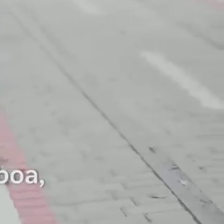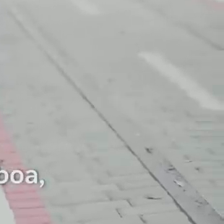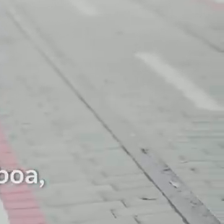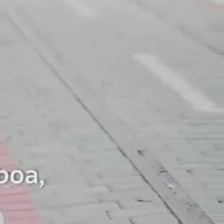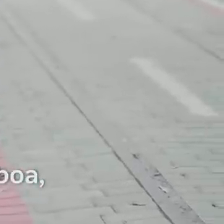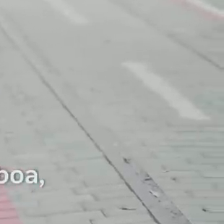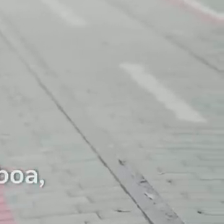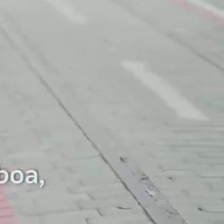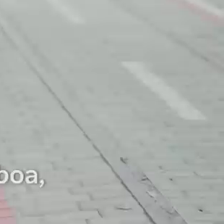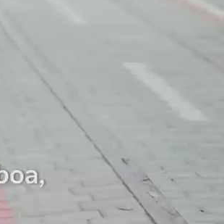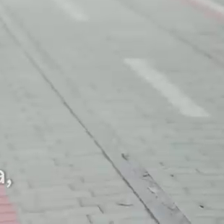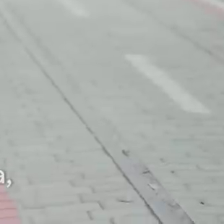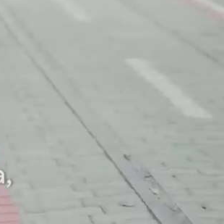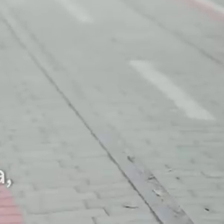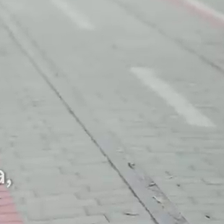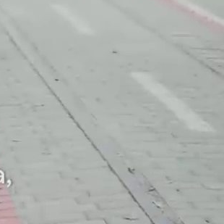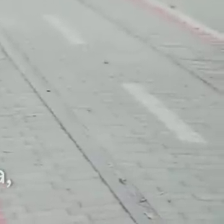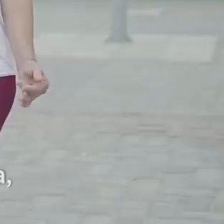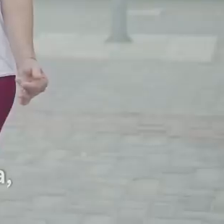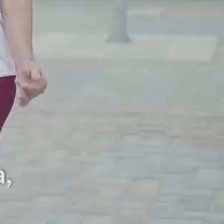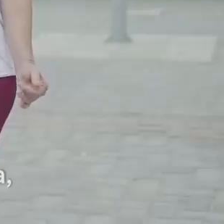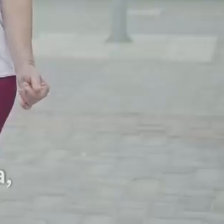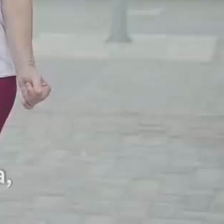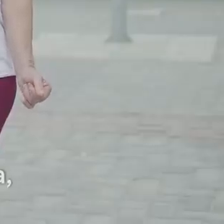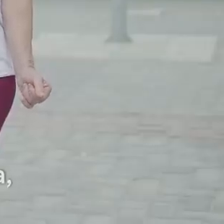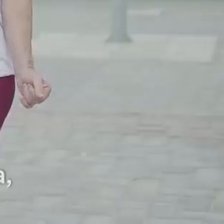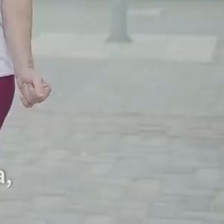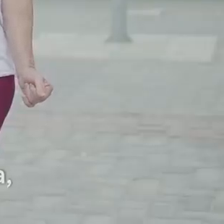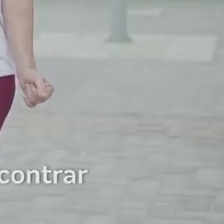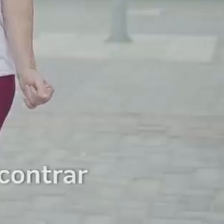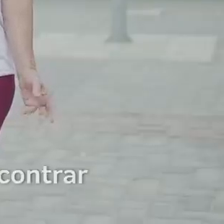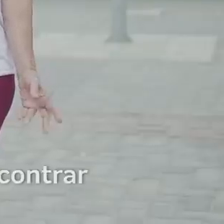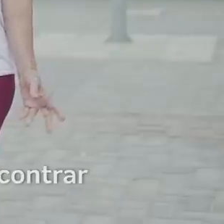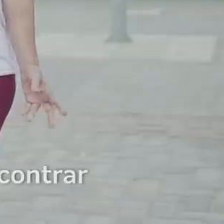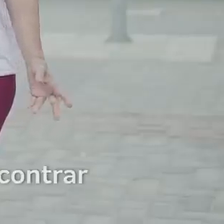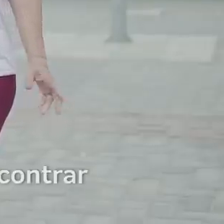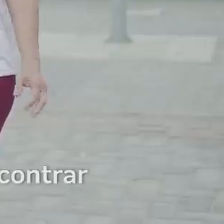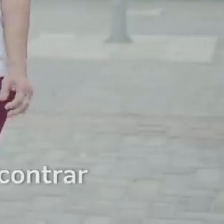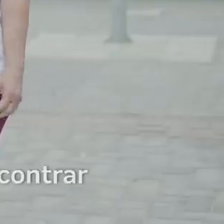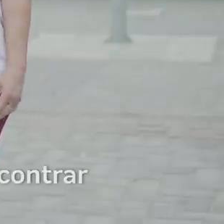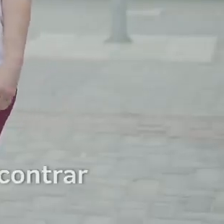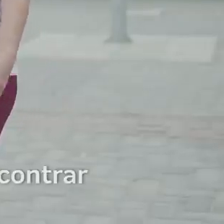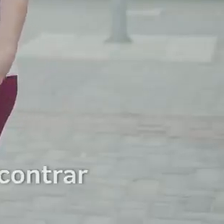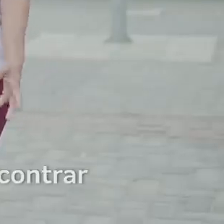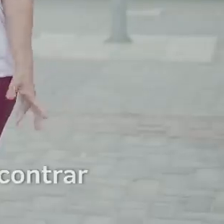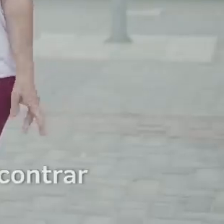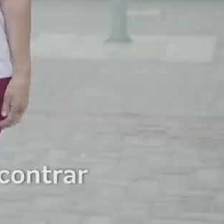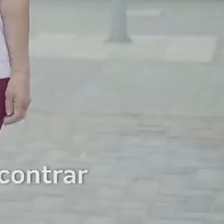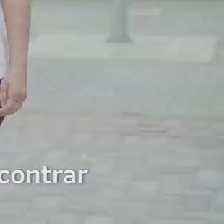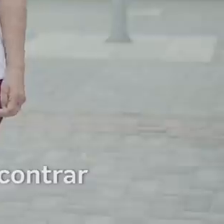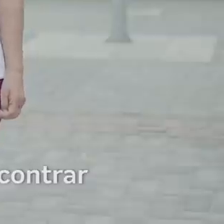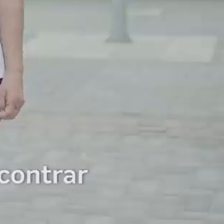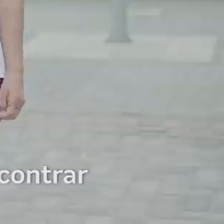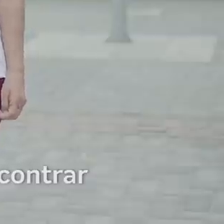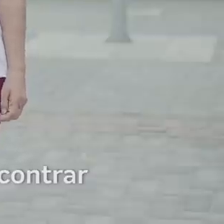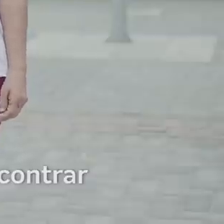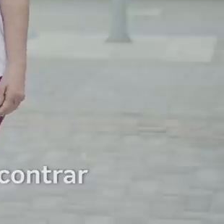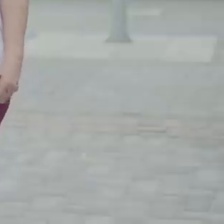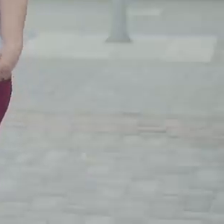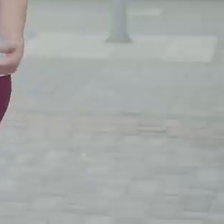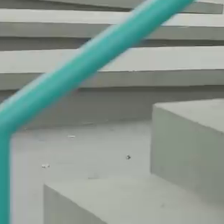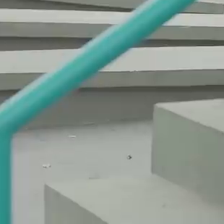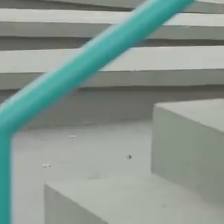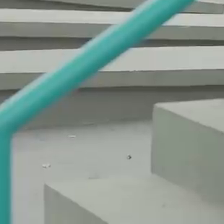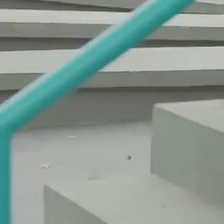A relação com a Via Parque é muito bom, porque além de ser uma coisa muito bela, a gente encontra pessoas que não esperava encontrar.